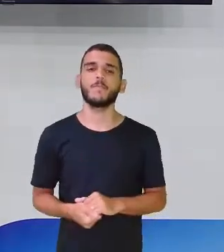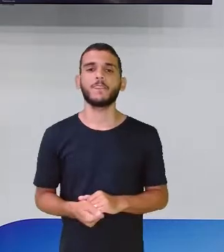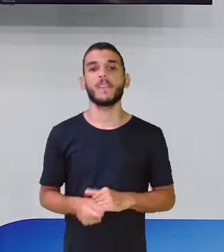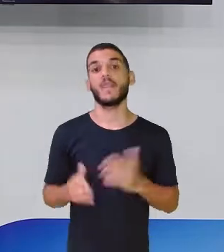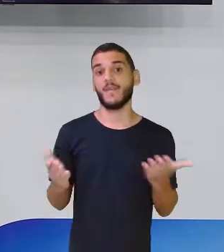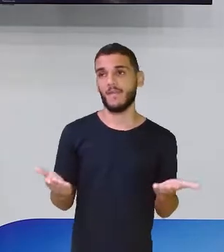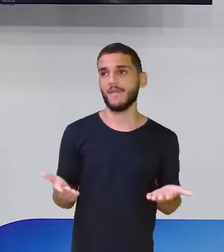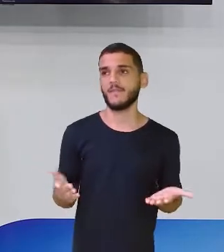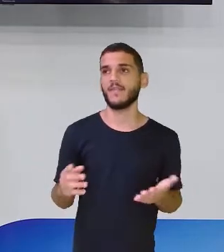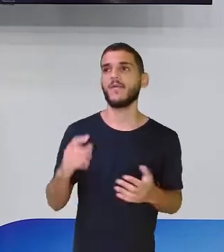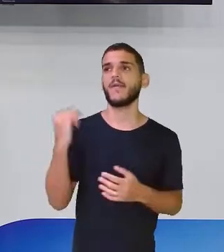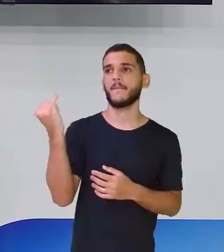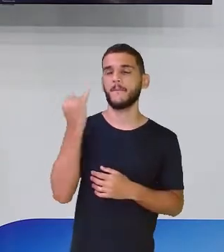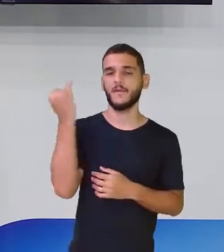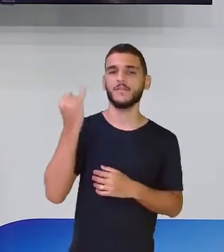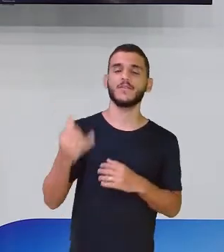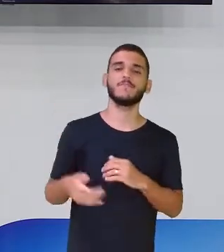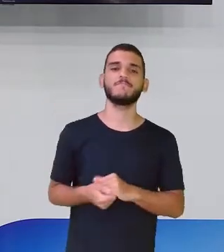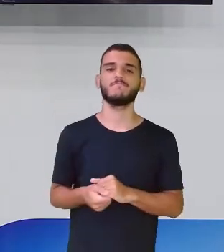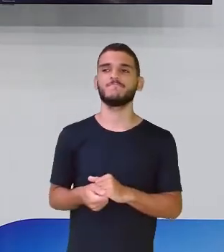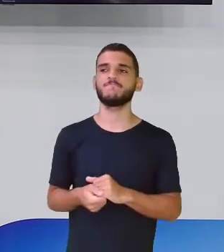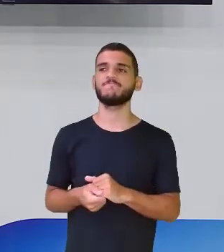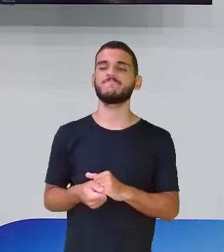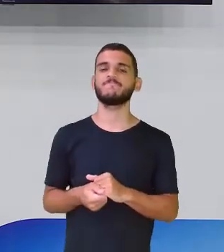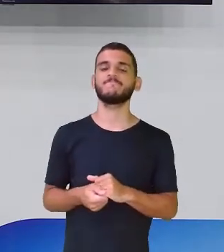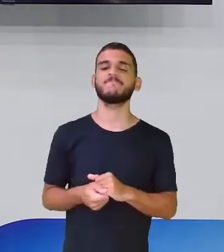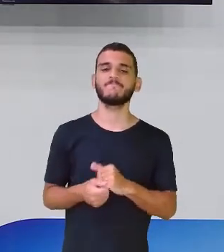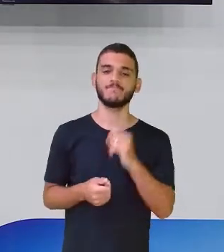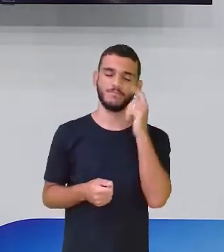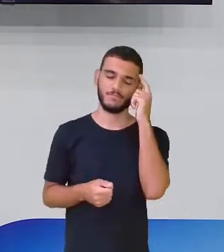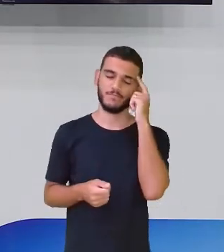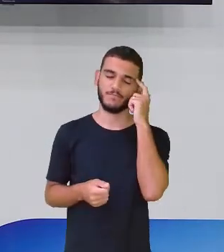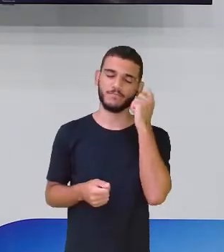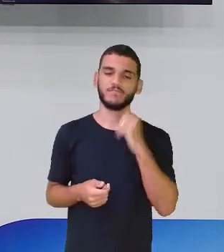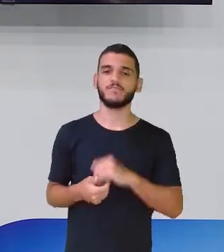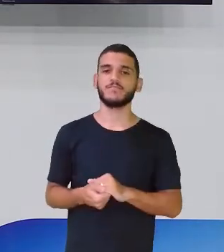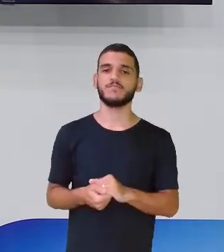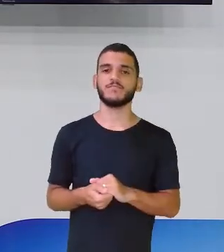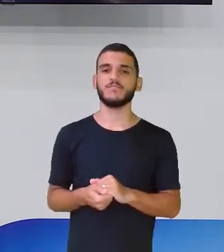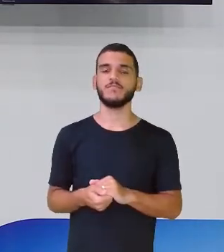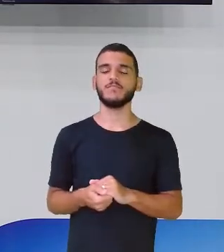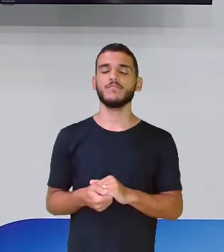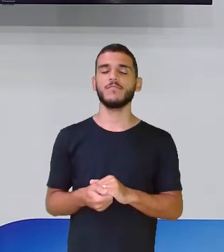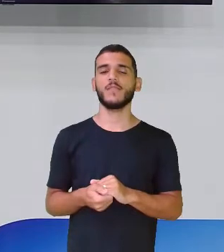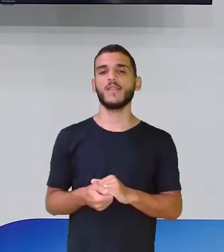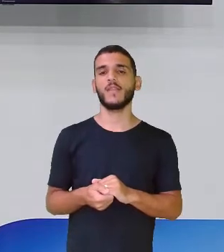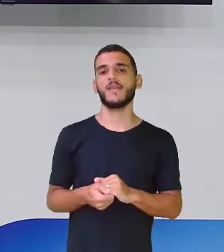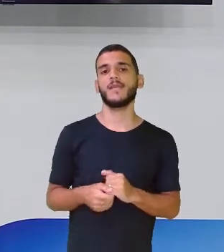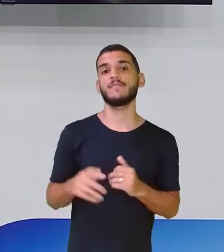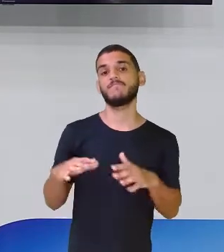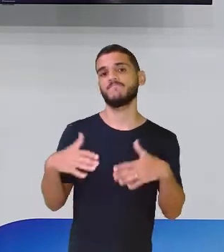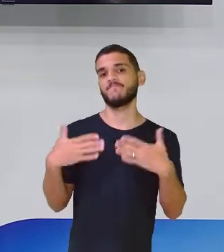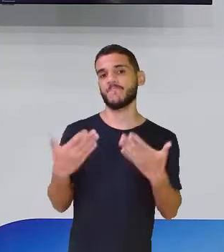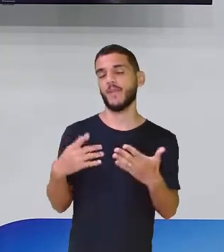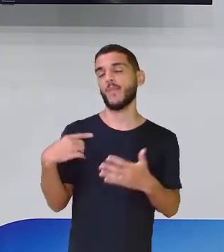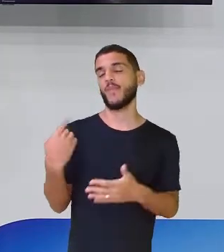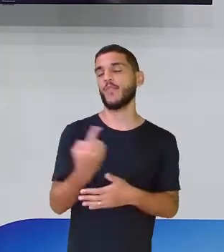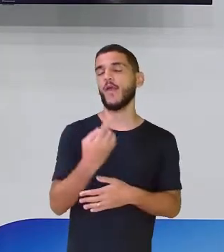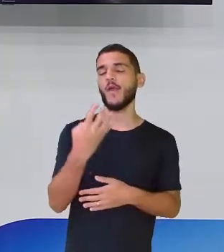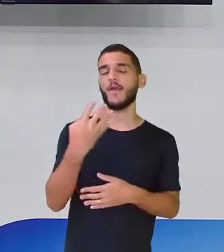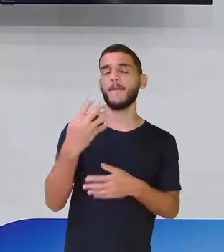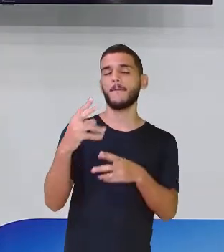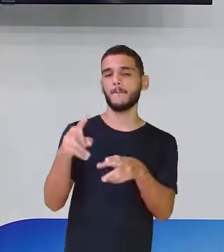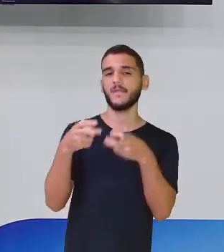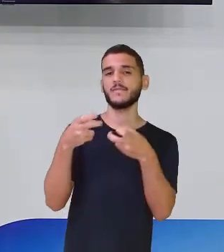sonoro é muito importante, né. E aí, esses eventos, eles vão chegar pra gente a partir da nossa